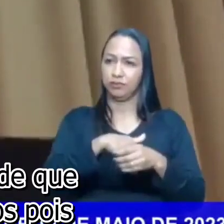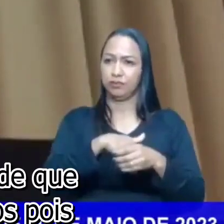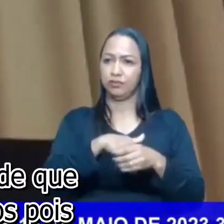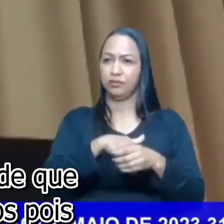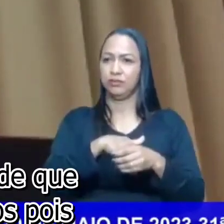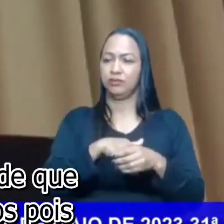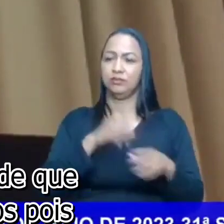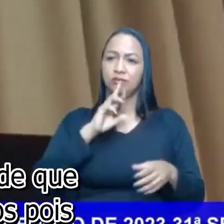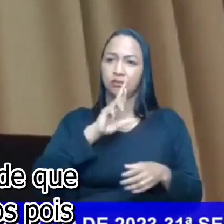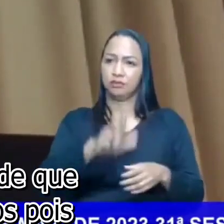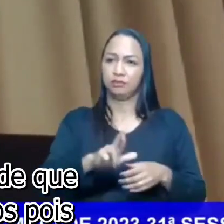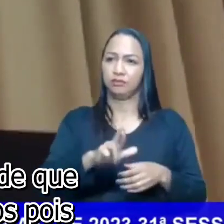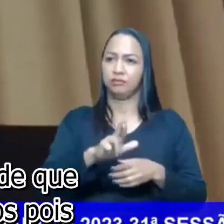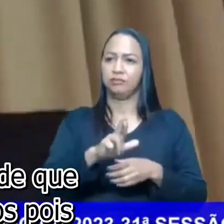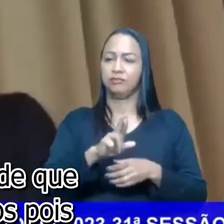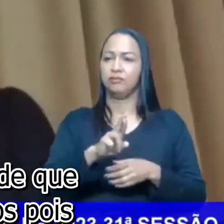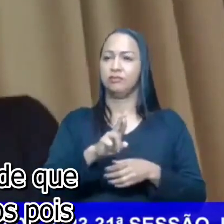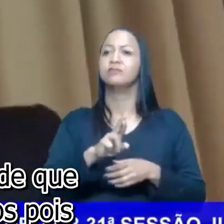eminente parecer,